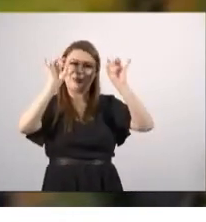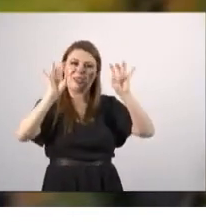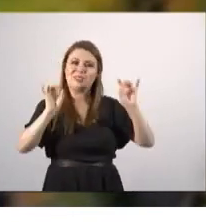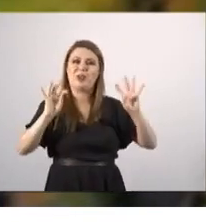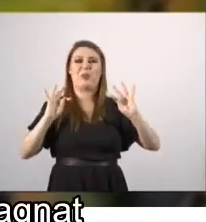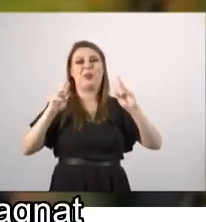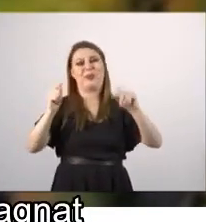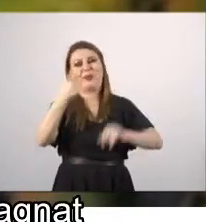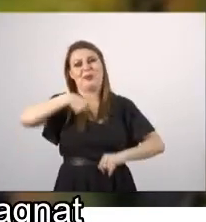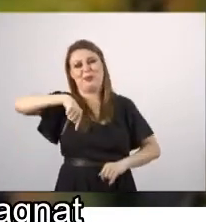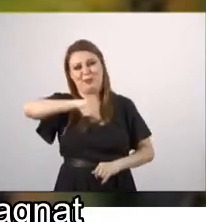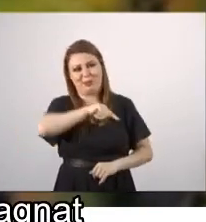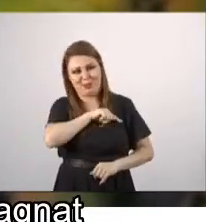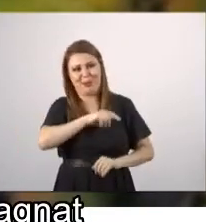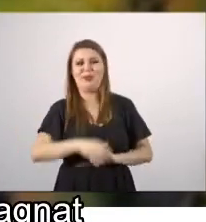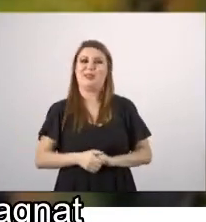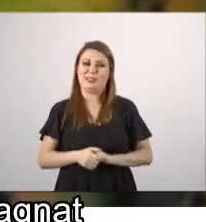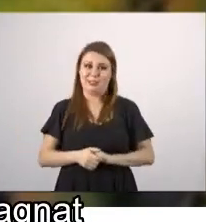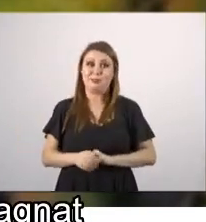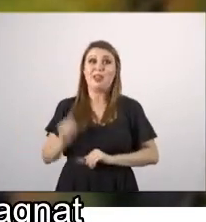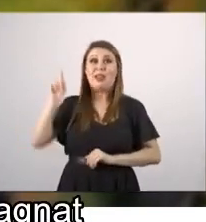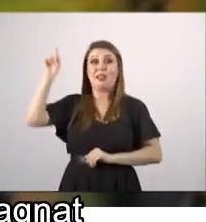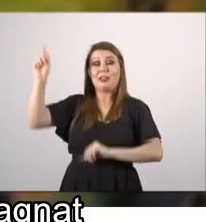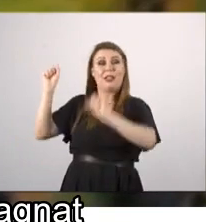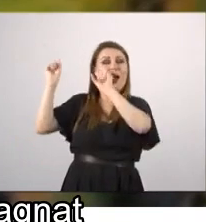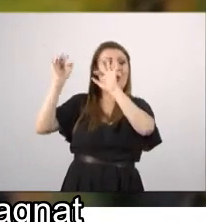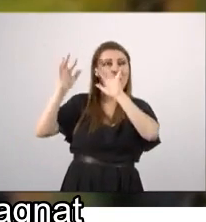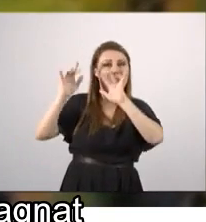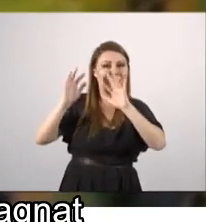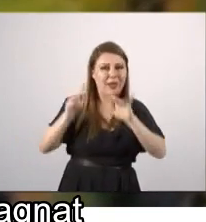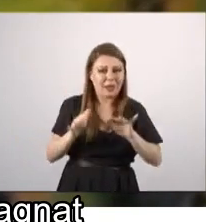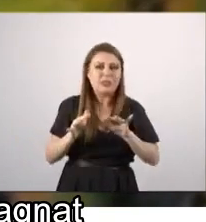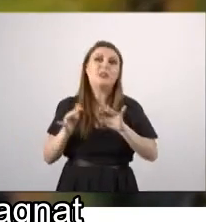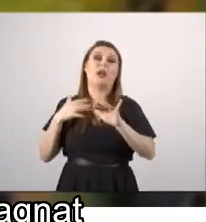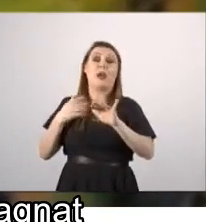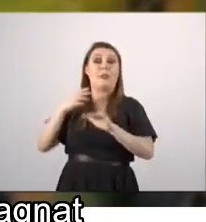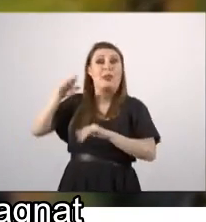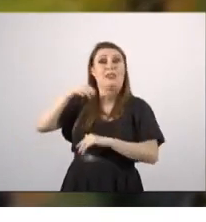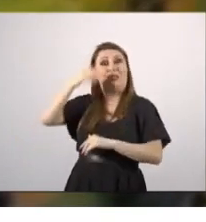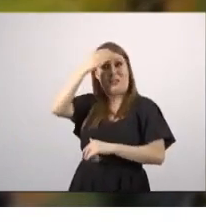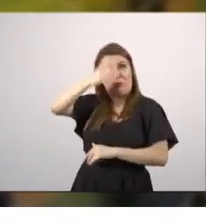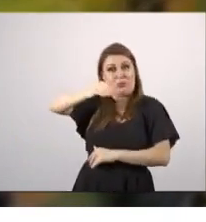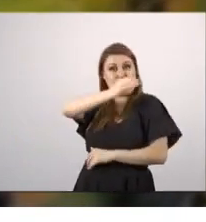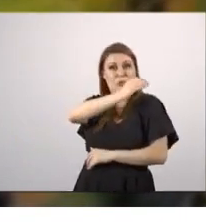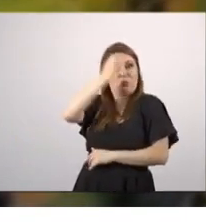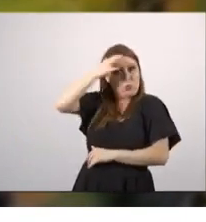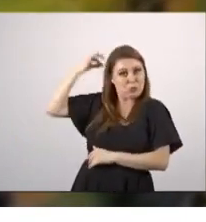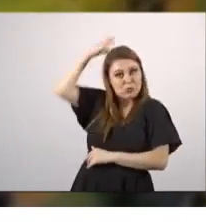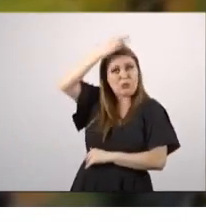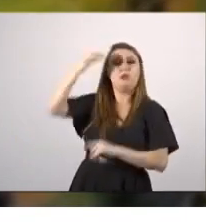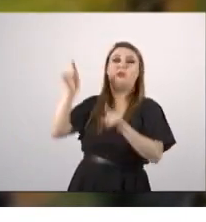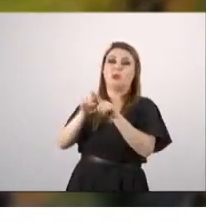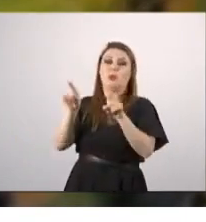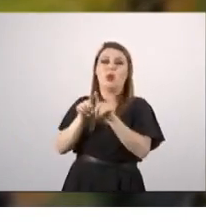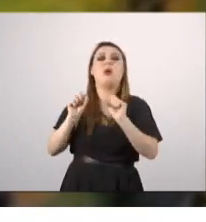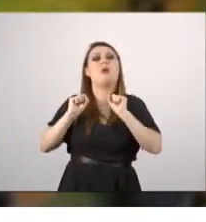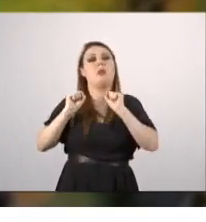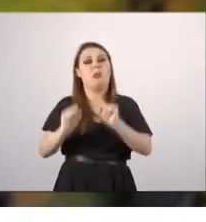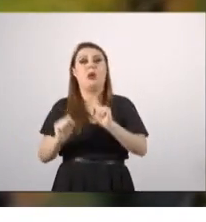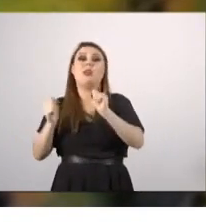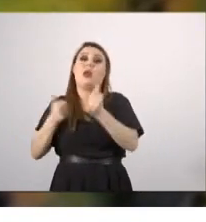Que o seu carisma, que o carisma de Marcelino Champagnat, possa